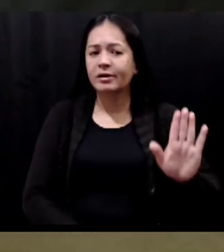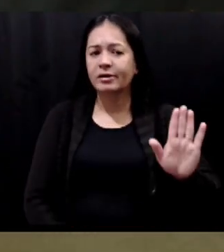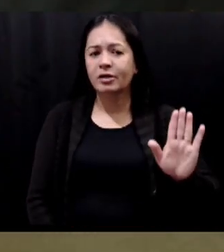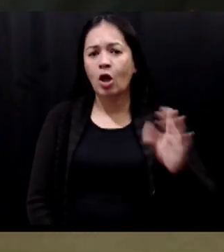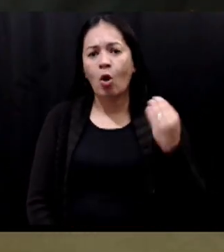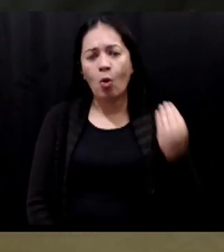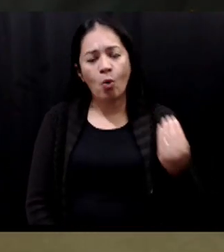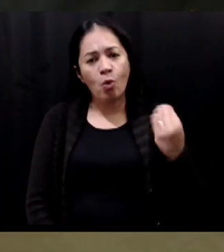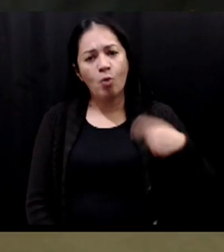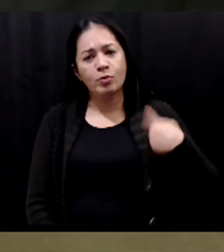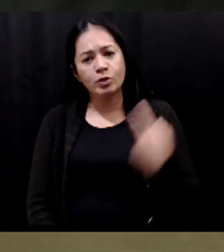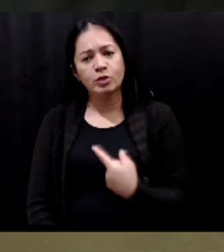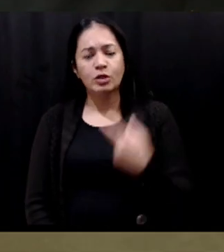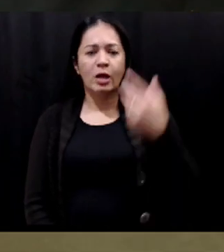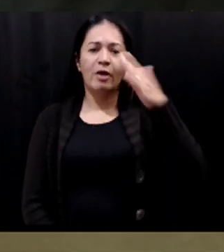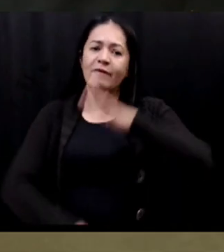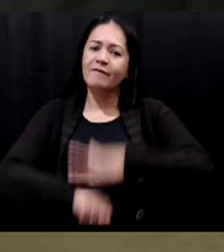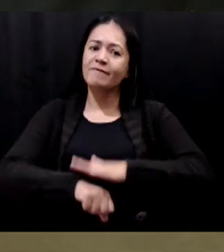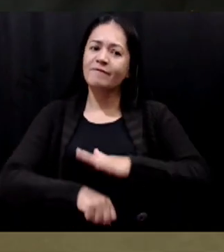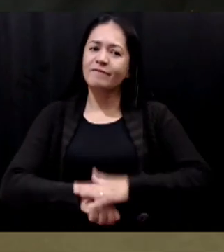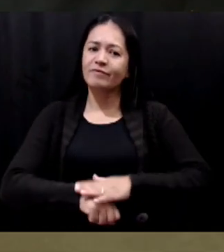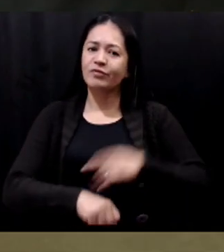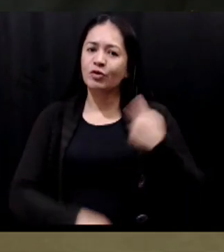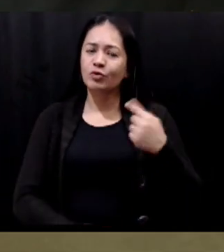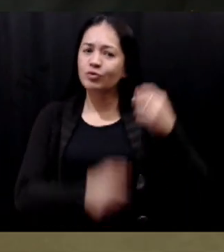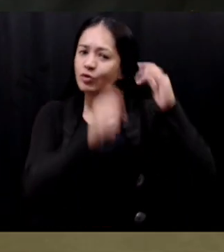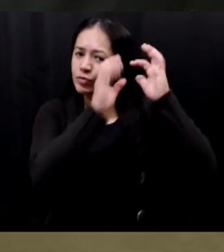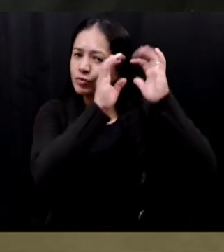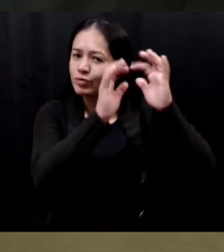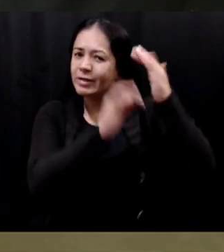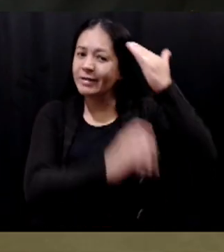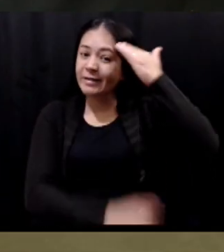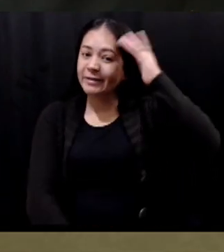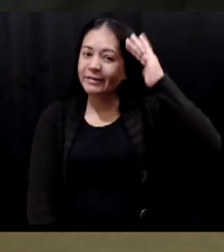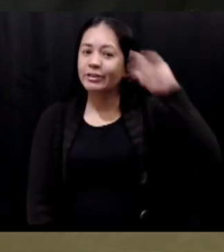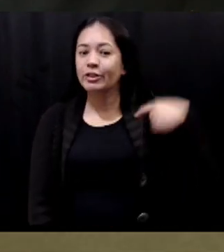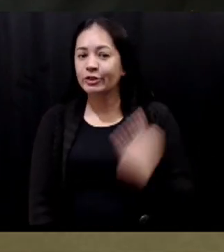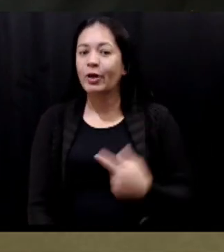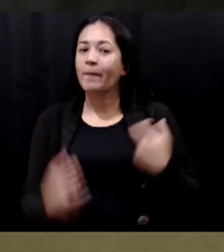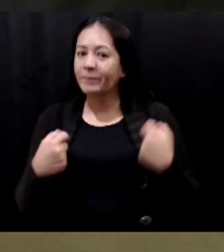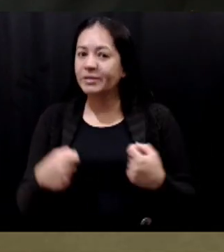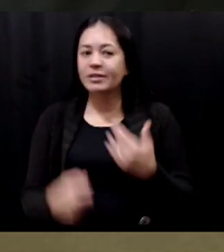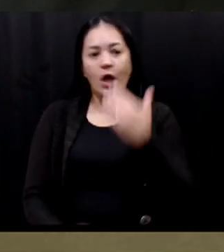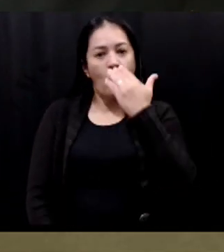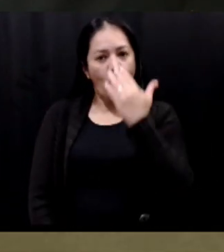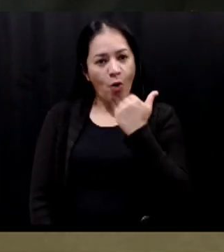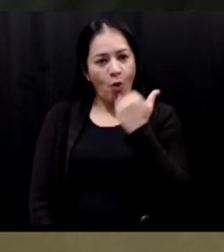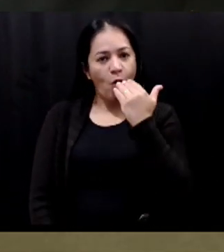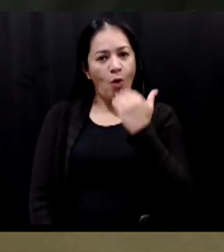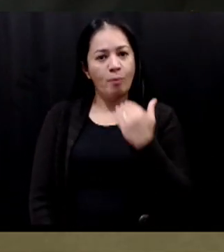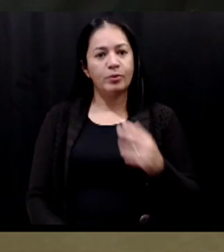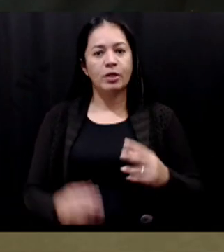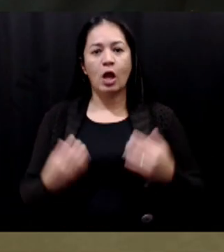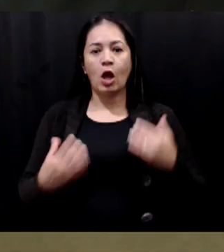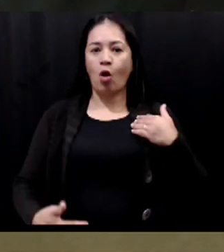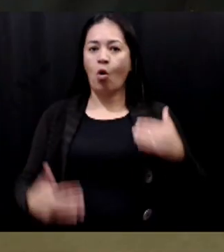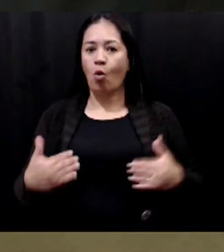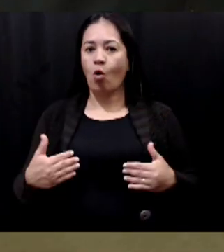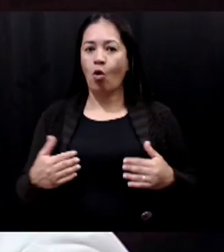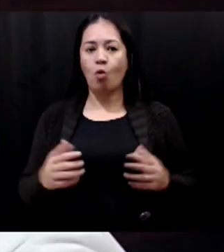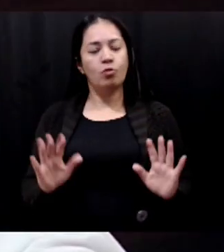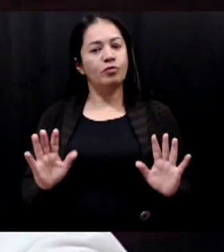vamos fazer o nosso cerebrinho entender que a gente precisa se alimentar para manter o corpo físico, não as